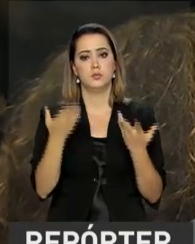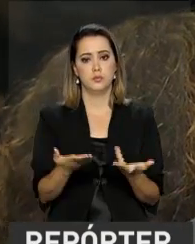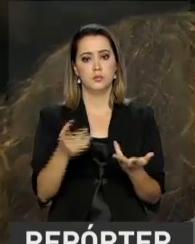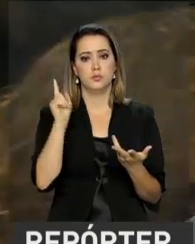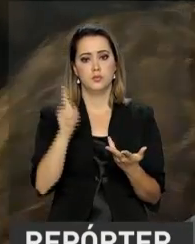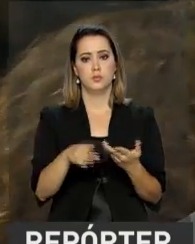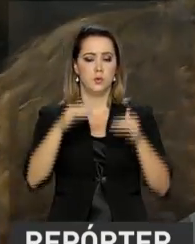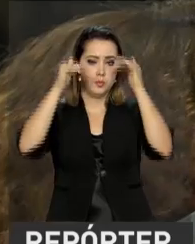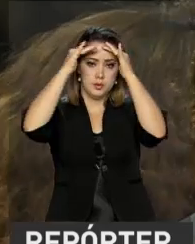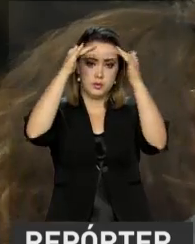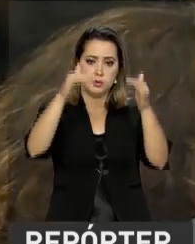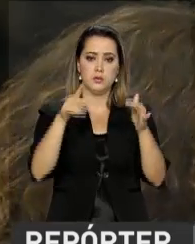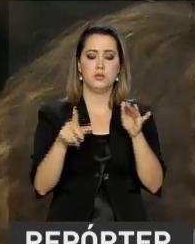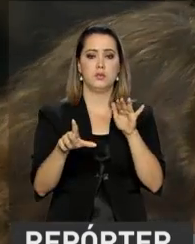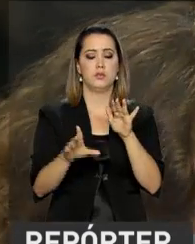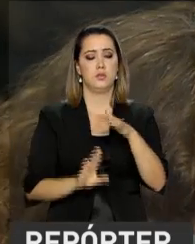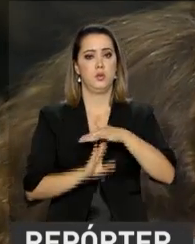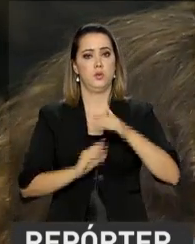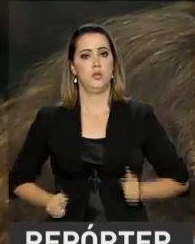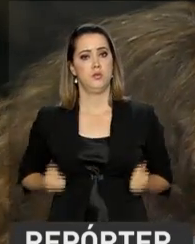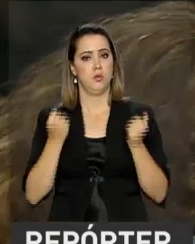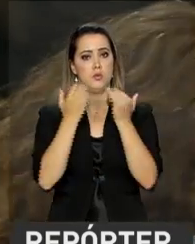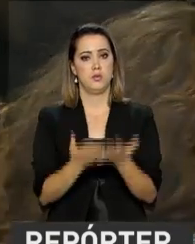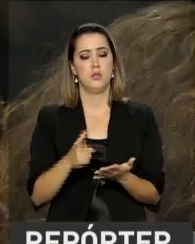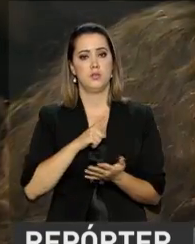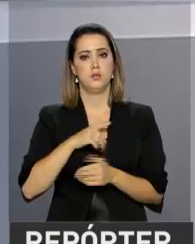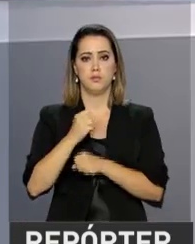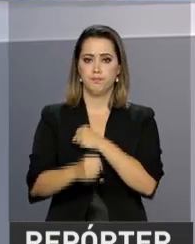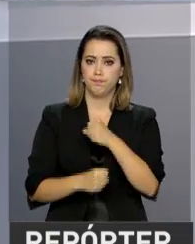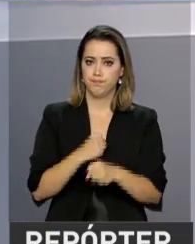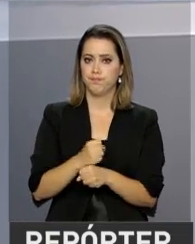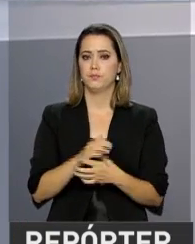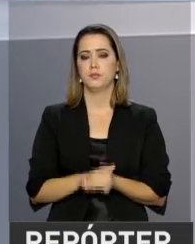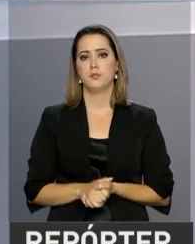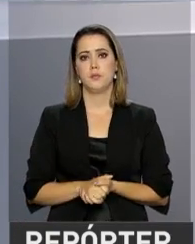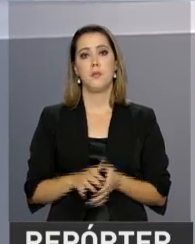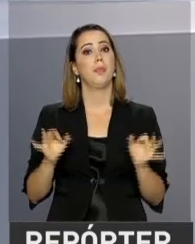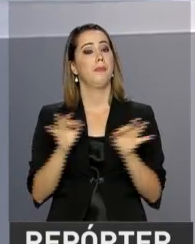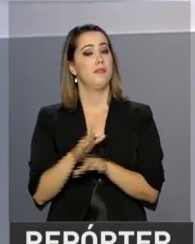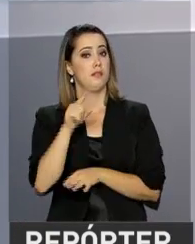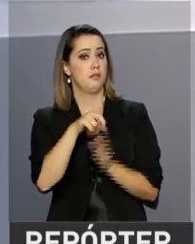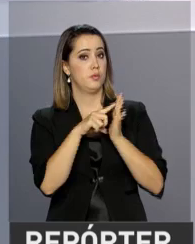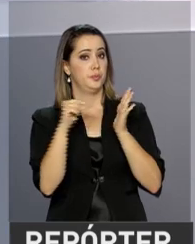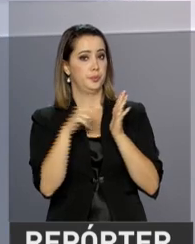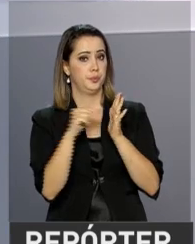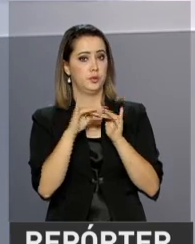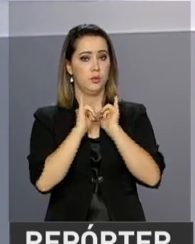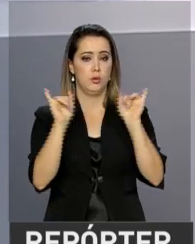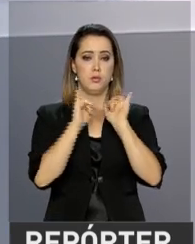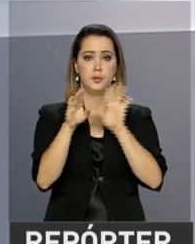com o cumprimento do do teto dos gastos que nós teremos nos próximos anos e terminou agora a pouco no Palácio do